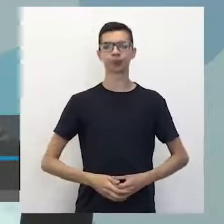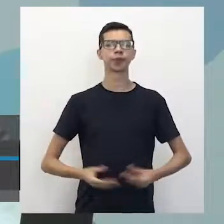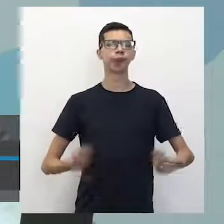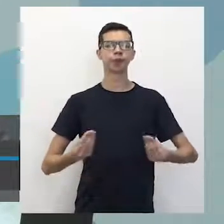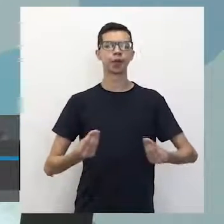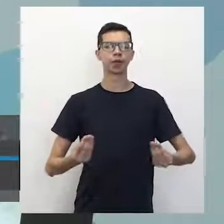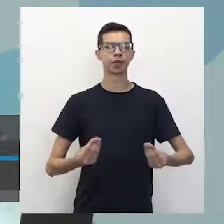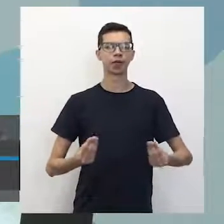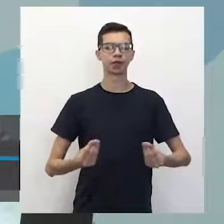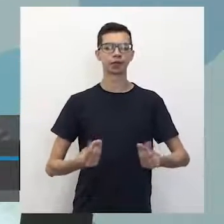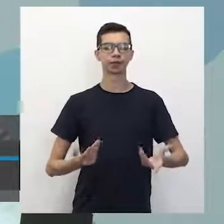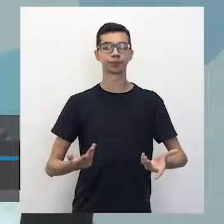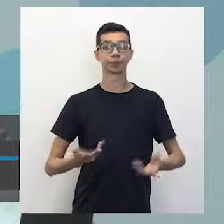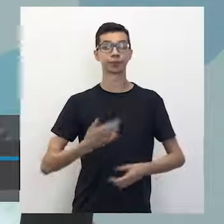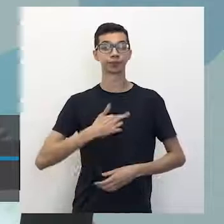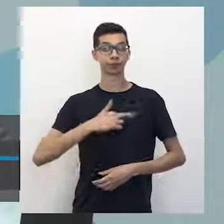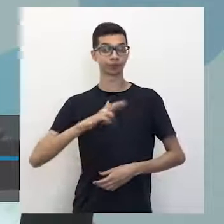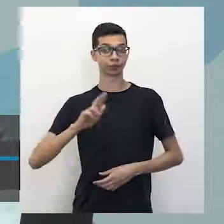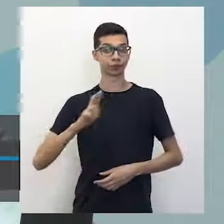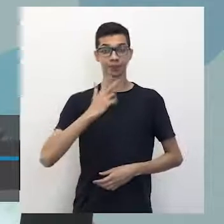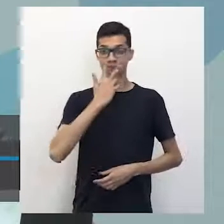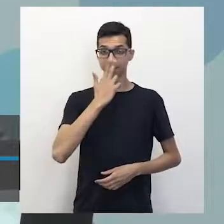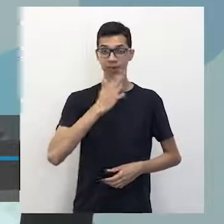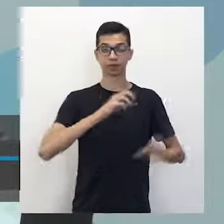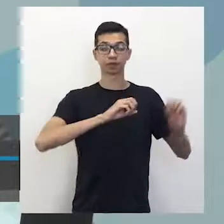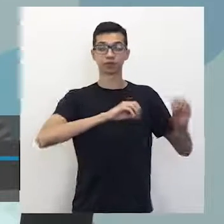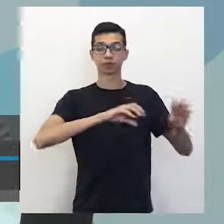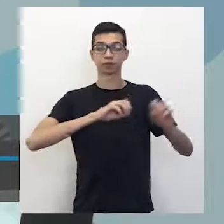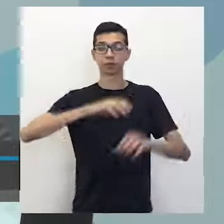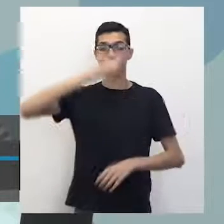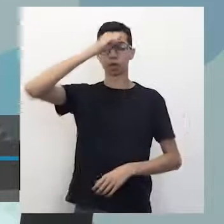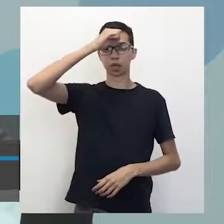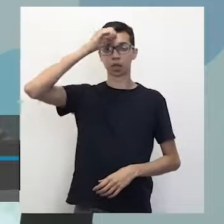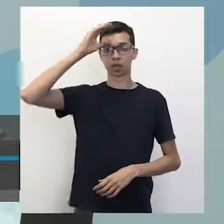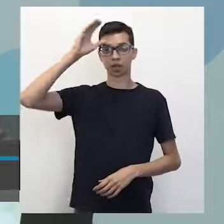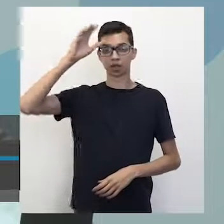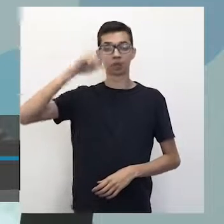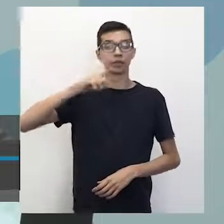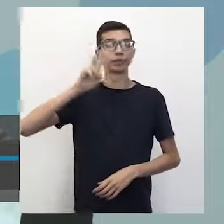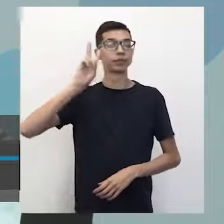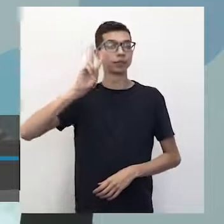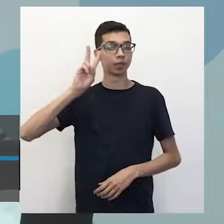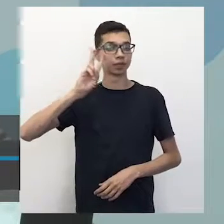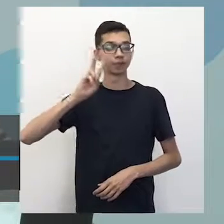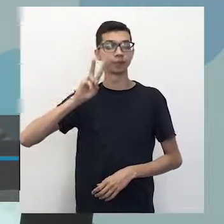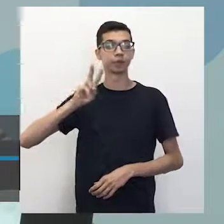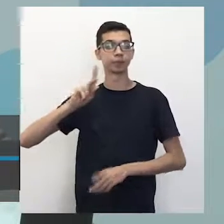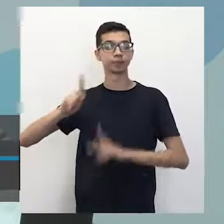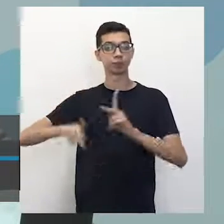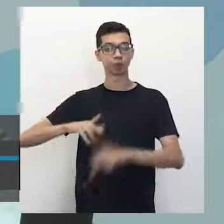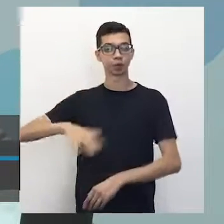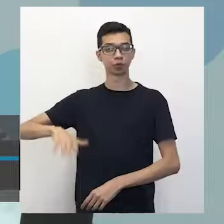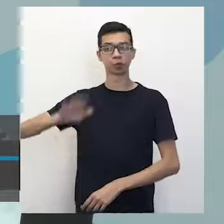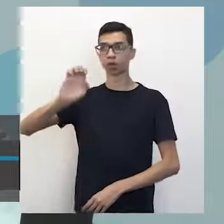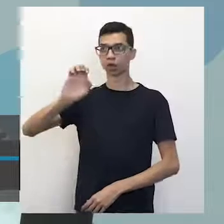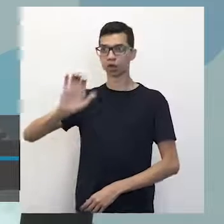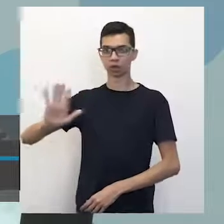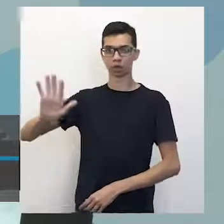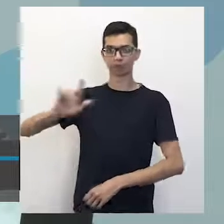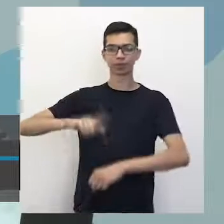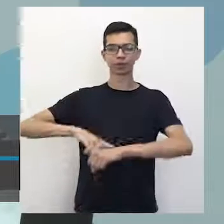alfabetizar religiosamente as pessoas, lembrando que uma boa parcela da população europeia durante a Idade Média